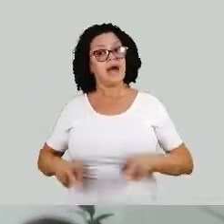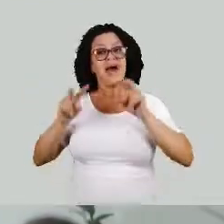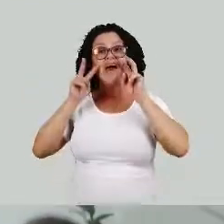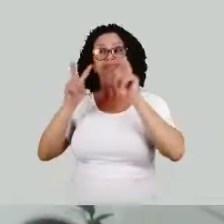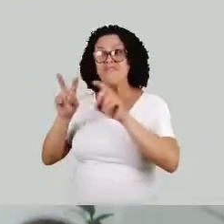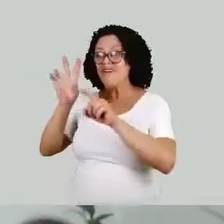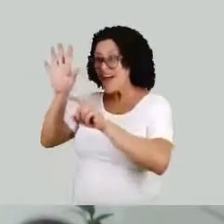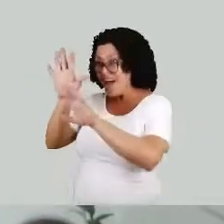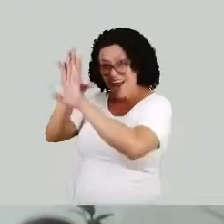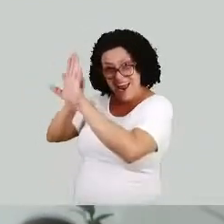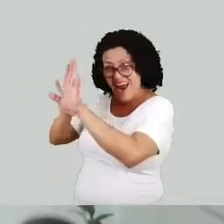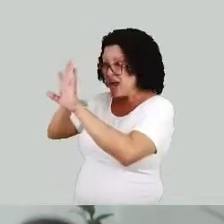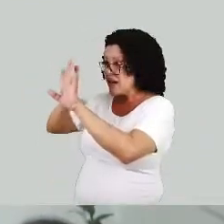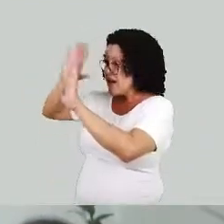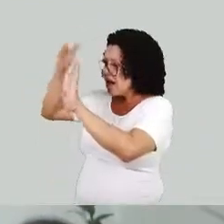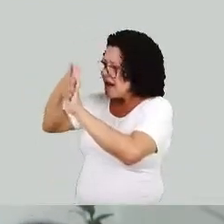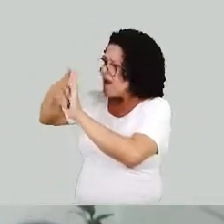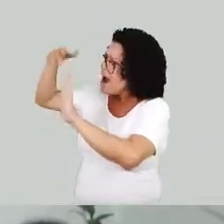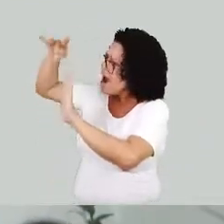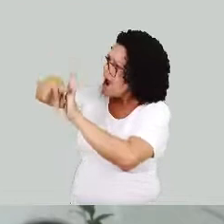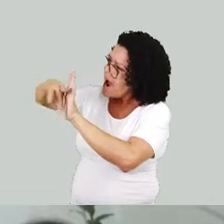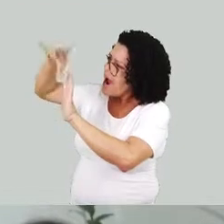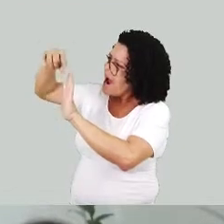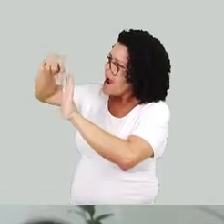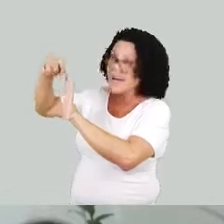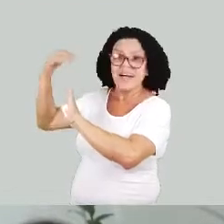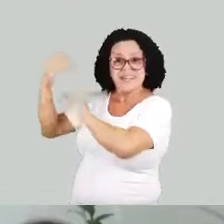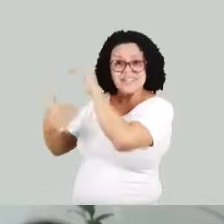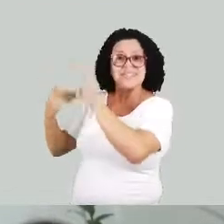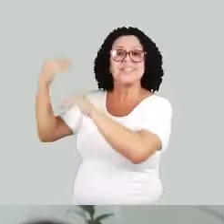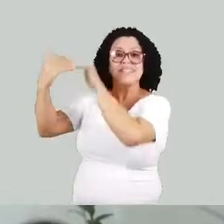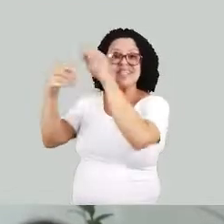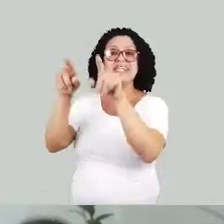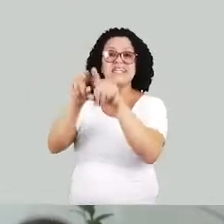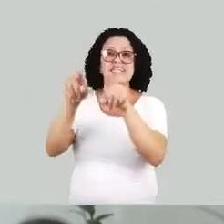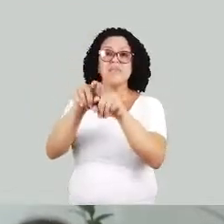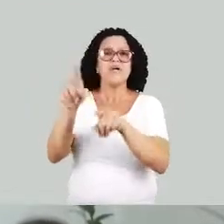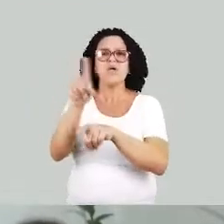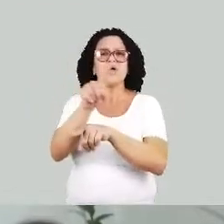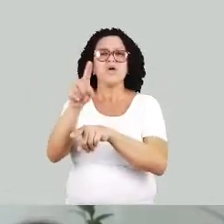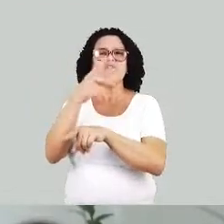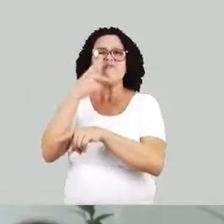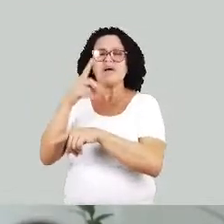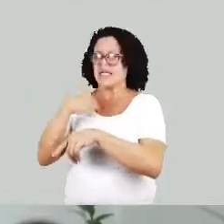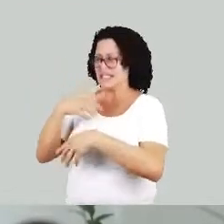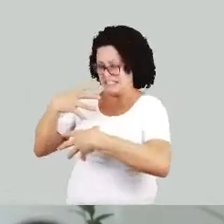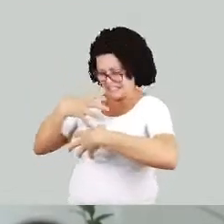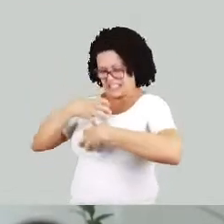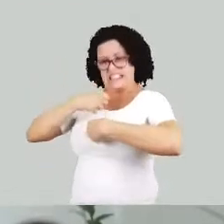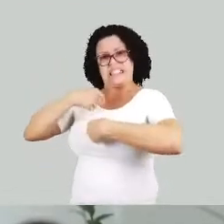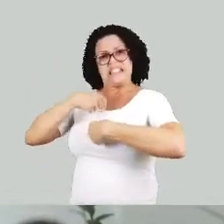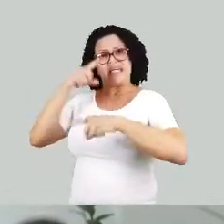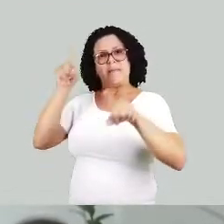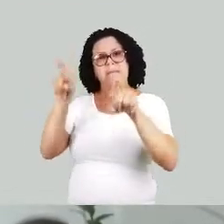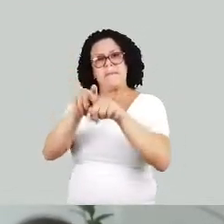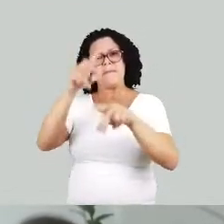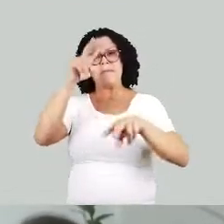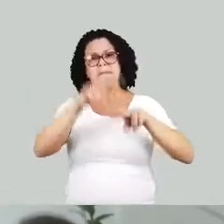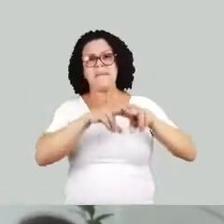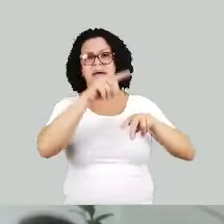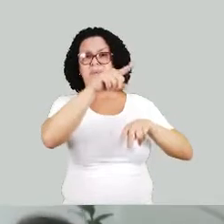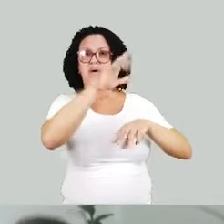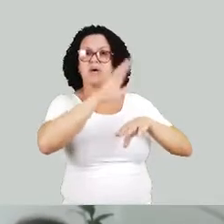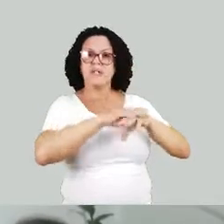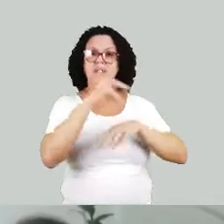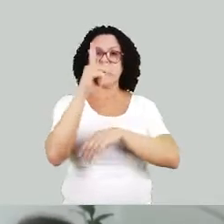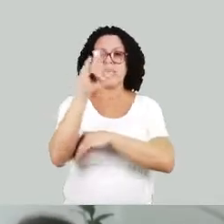enxergar o agressor como um espírito que está em processo de evolução e não deter uma mágoa porque o